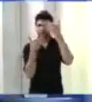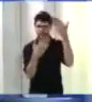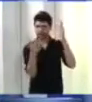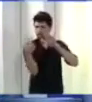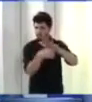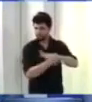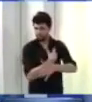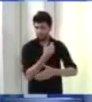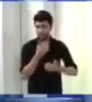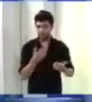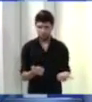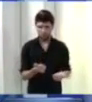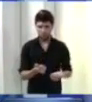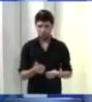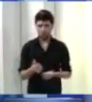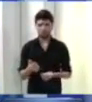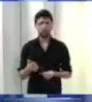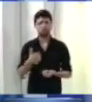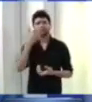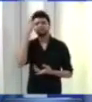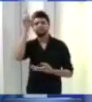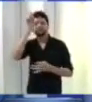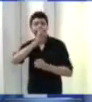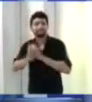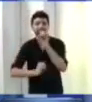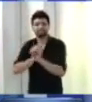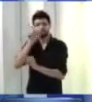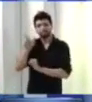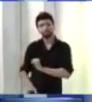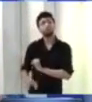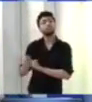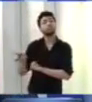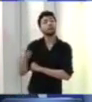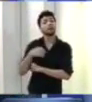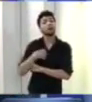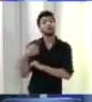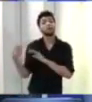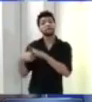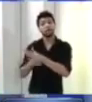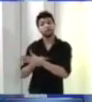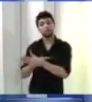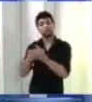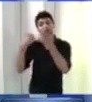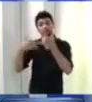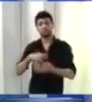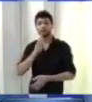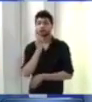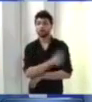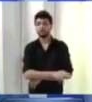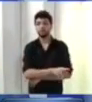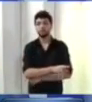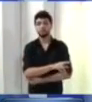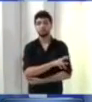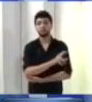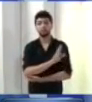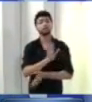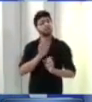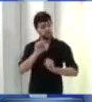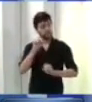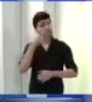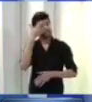pela pergunta, caro internauta. Essa pergunta você é vai simples. Comentar a resposta do candidato Amadeu pois